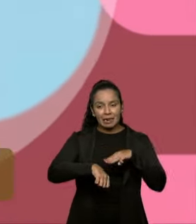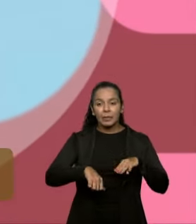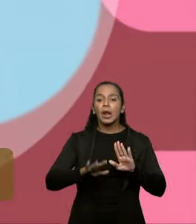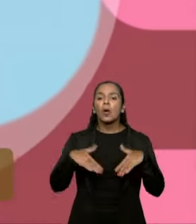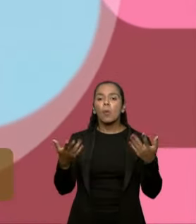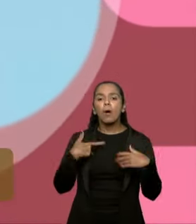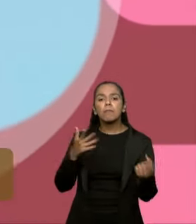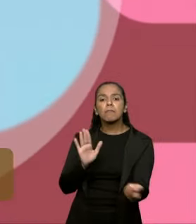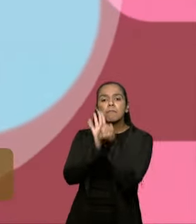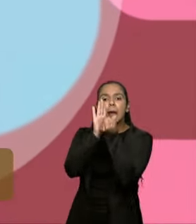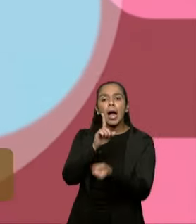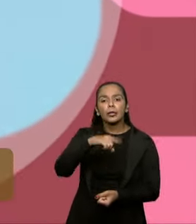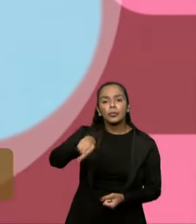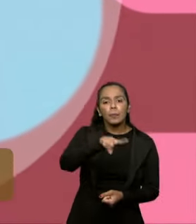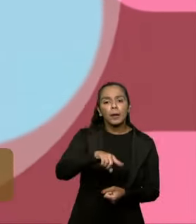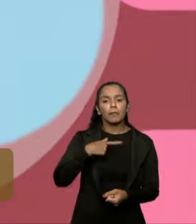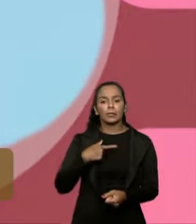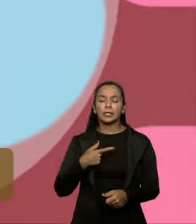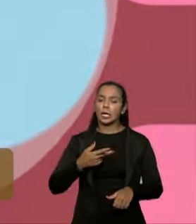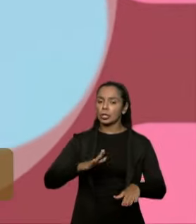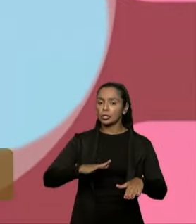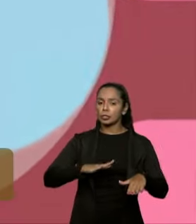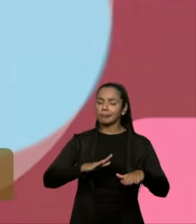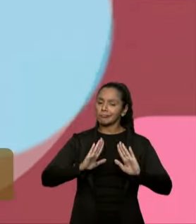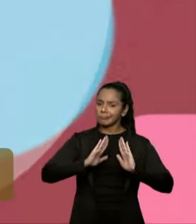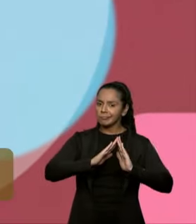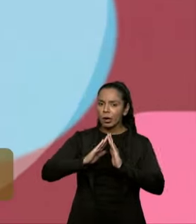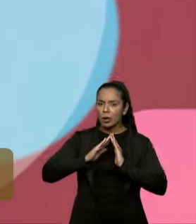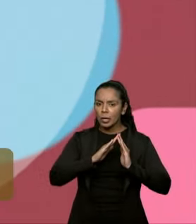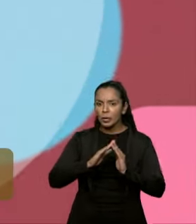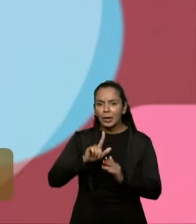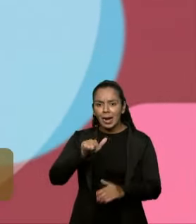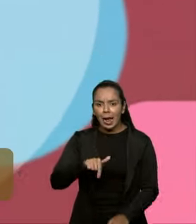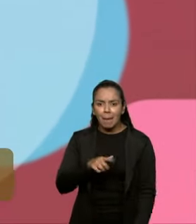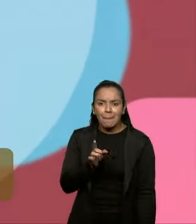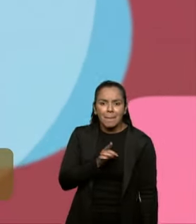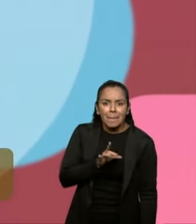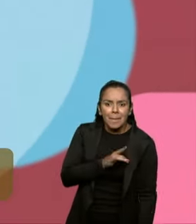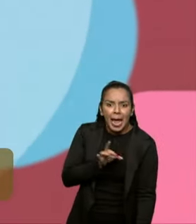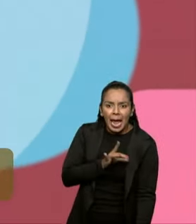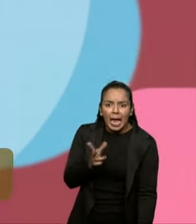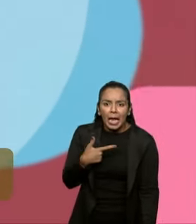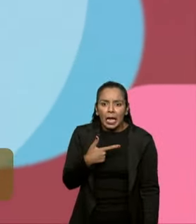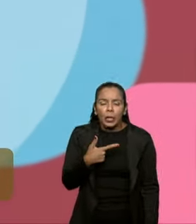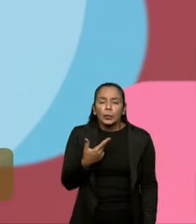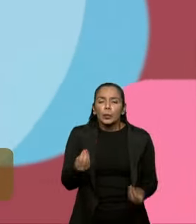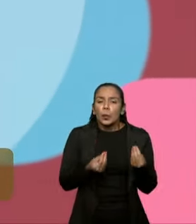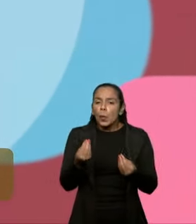vocês, moradores? Como é que você se sente? É medo o tempo todo? Como é que é?